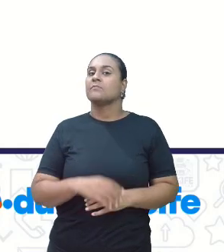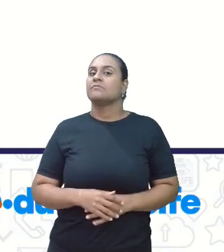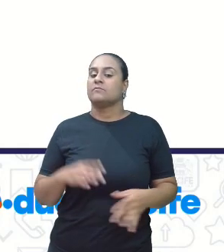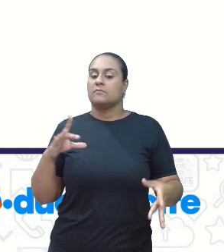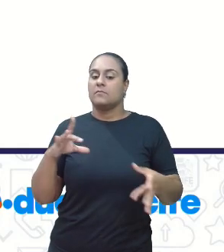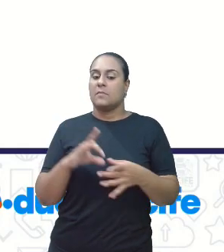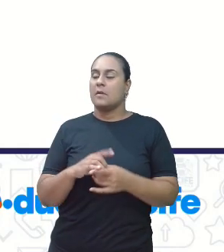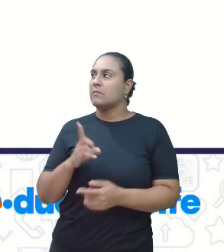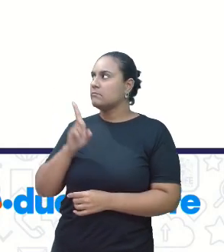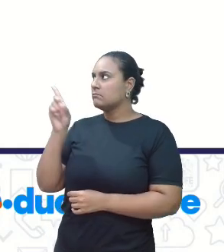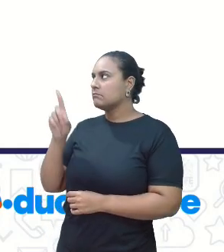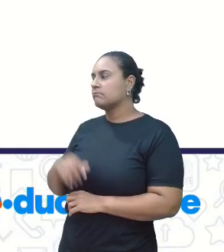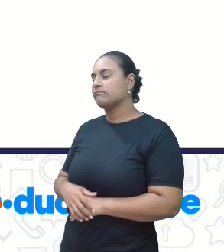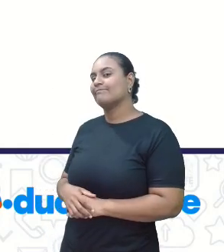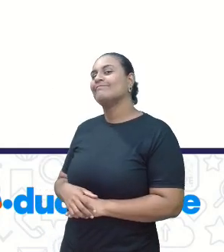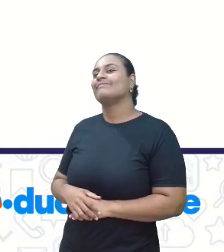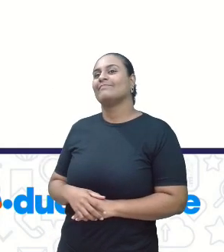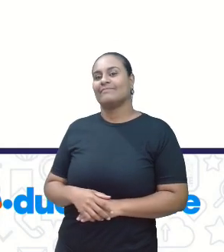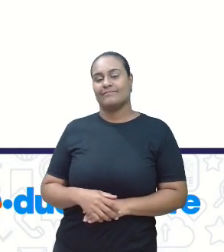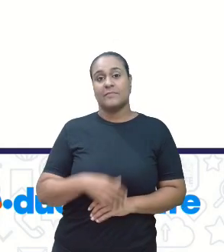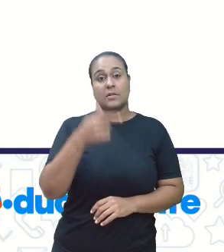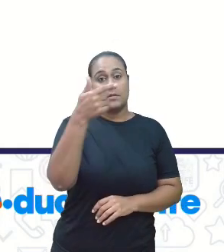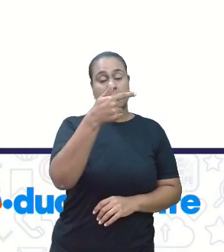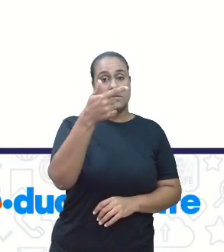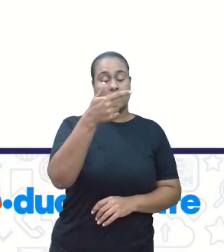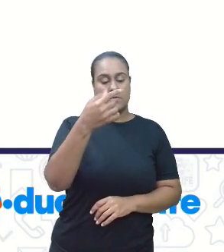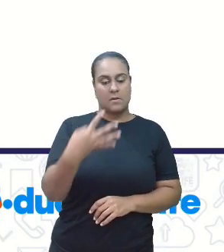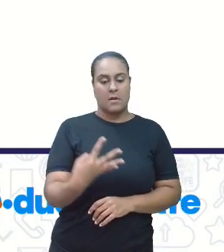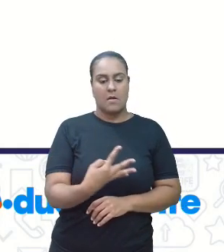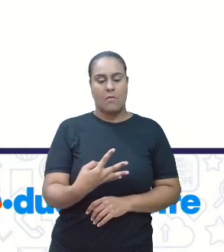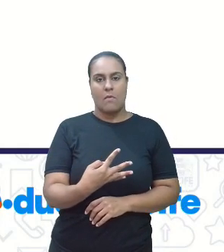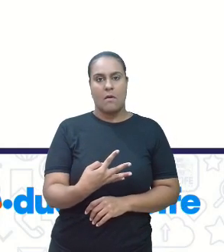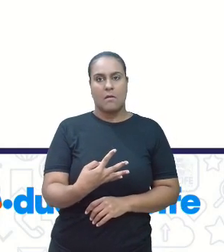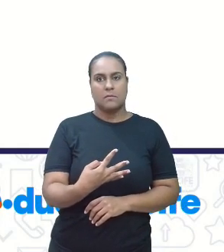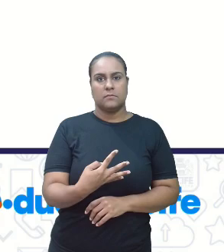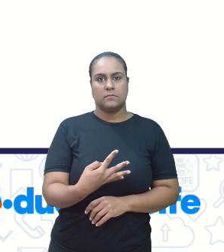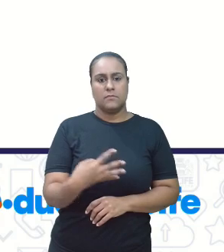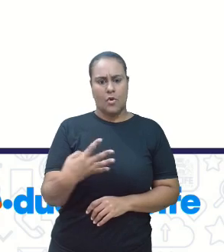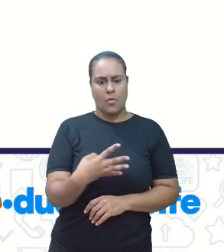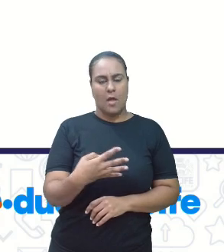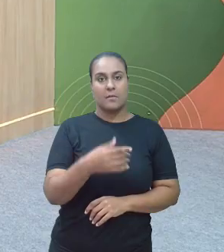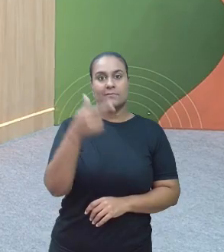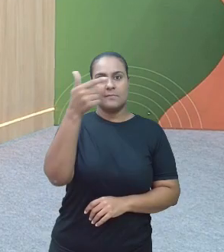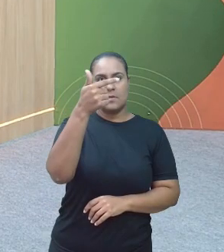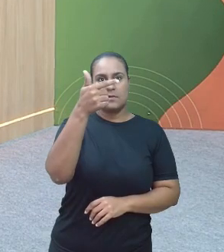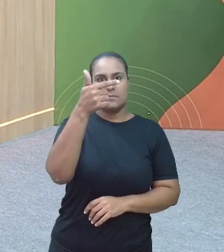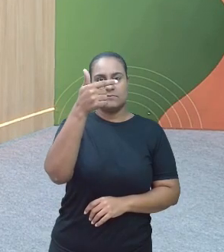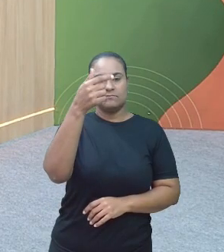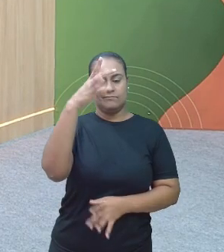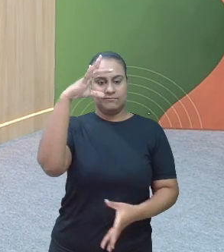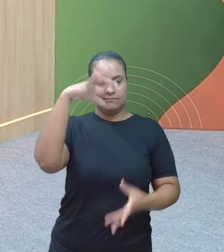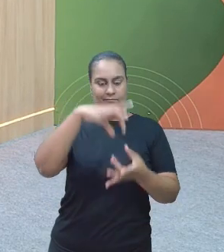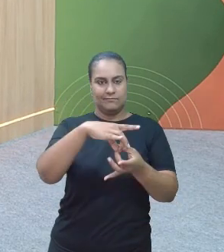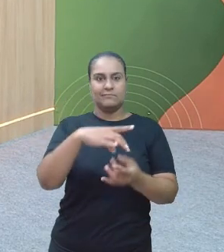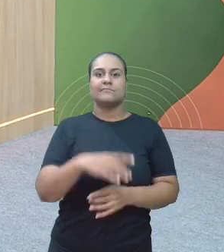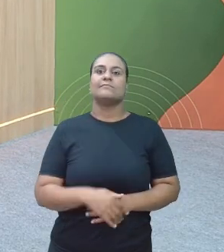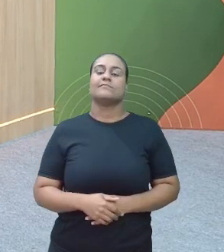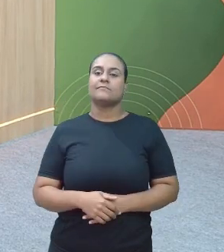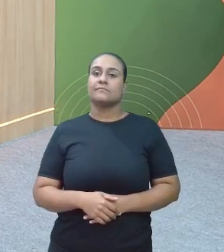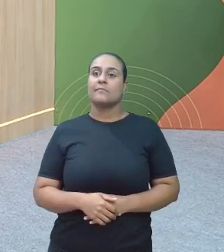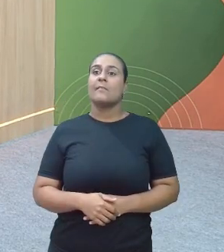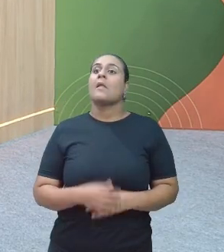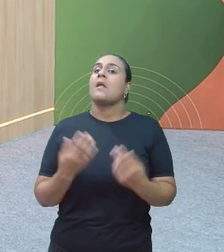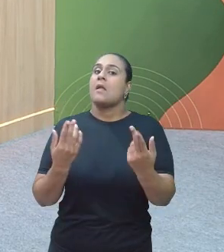relação da segunda posição com 4 lados ou de 4 lados para a segunda posição. Da mesma forma que eu